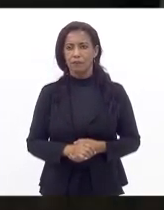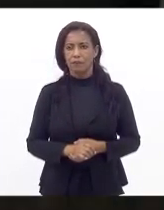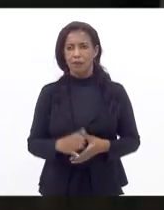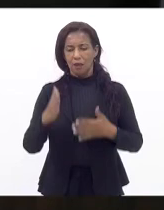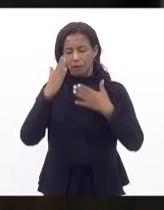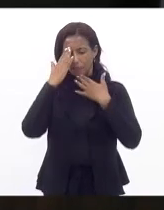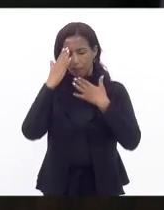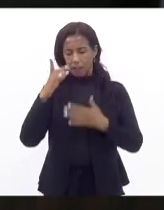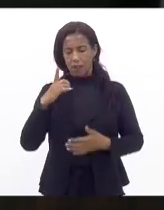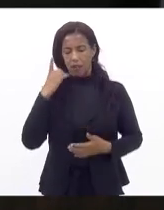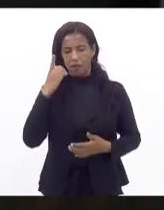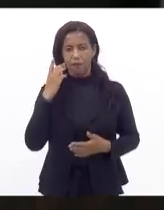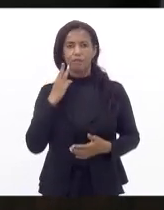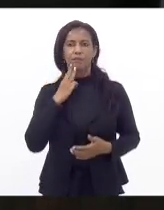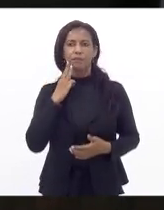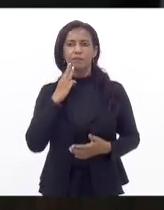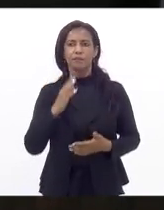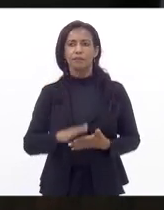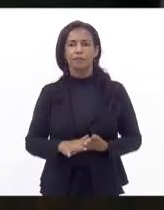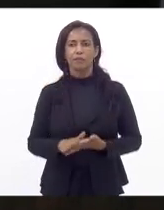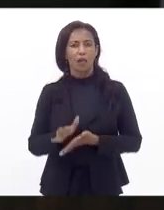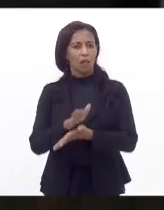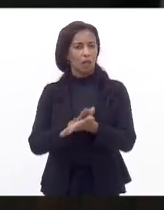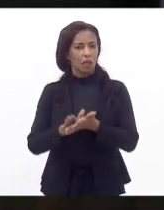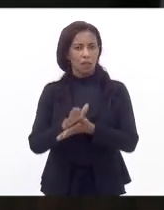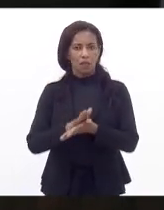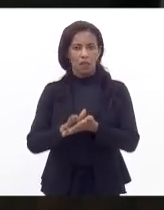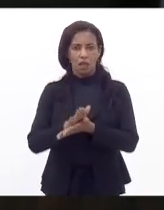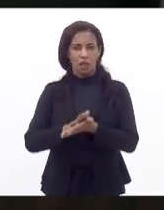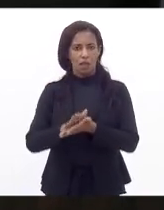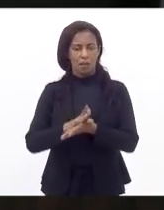Obrigado, deputado Valdec Carneiro. Não